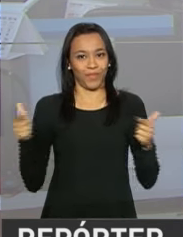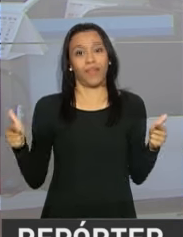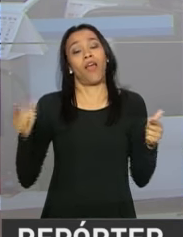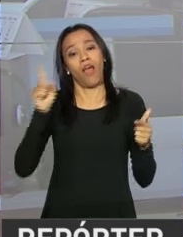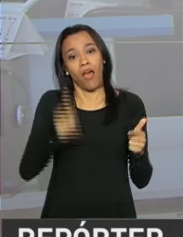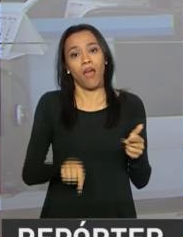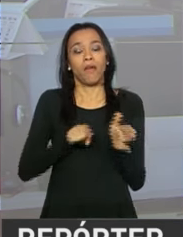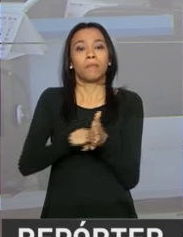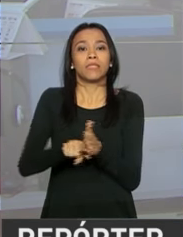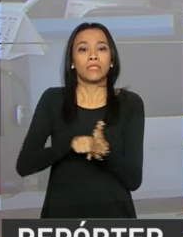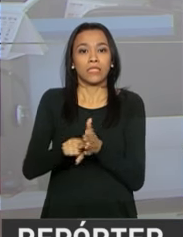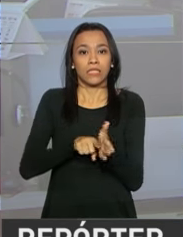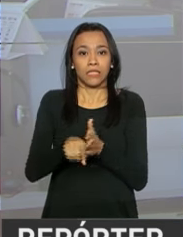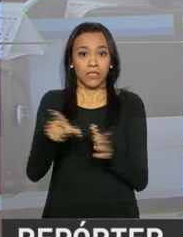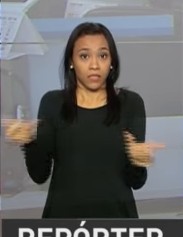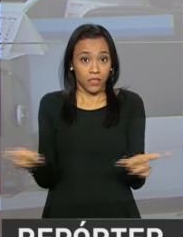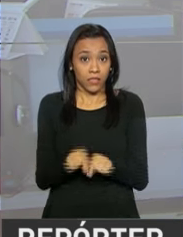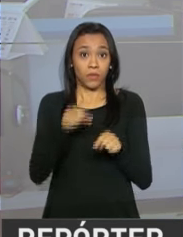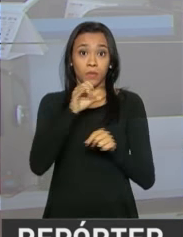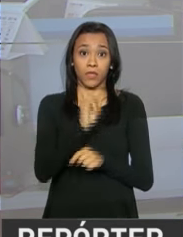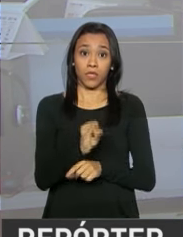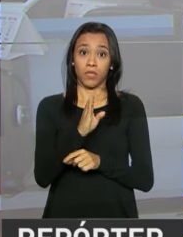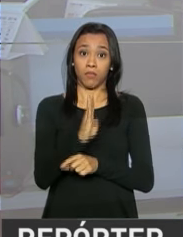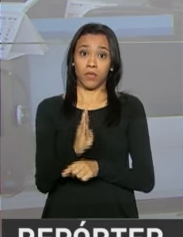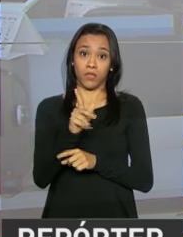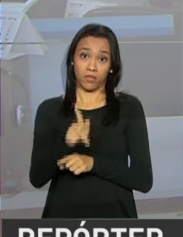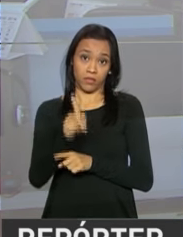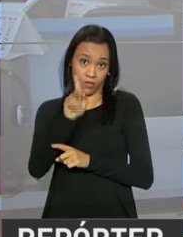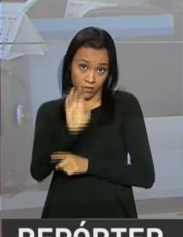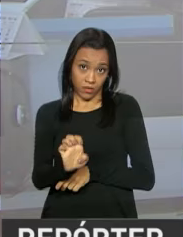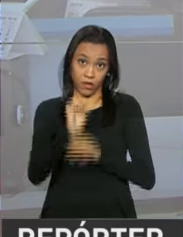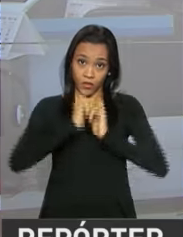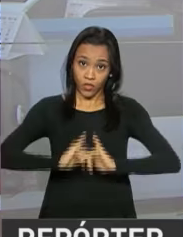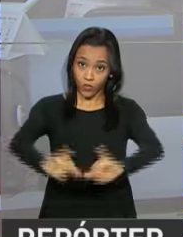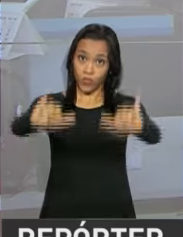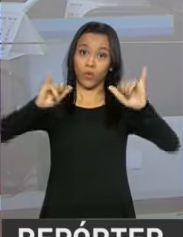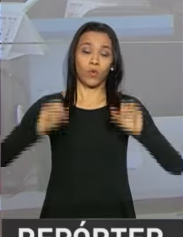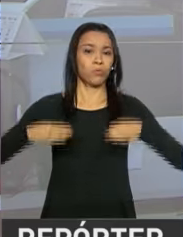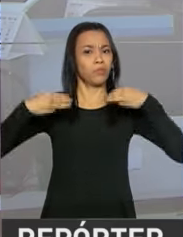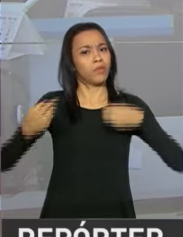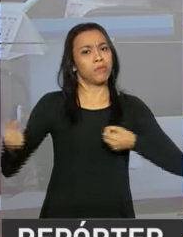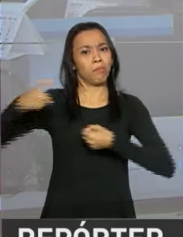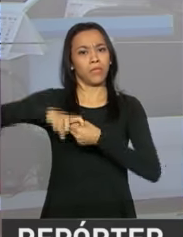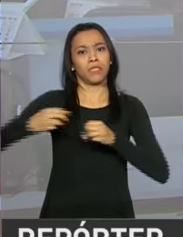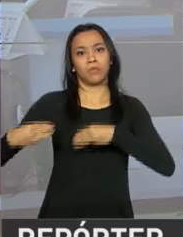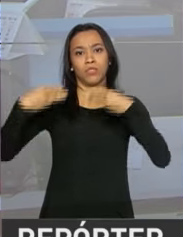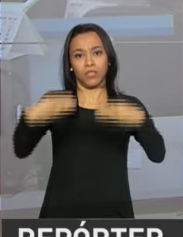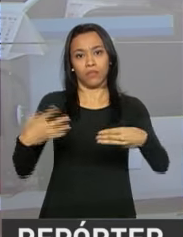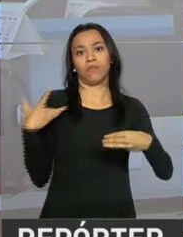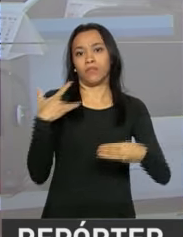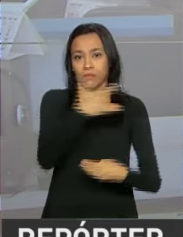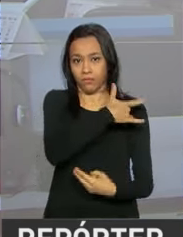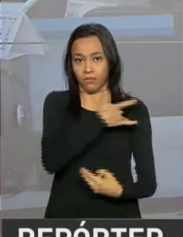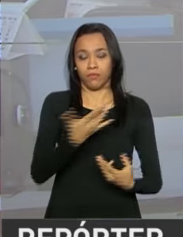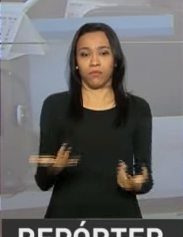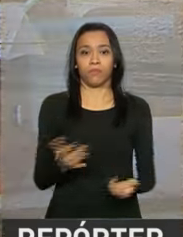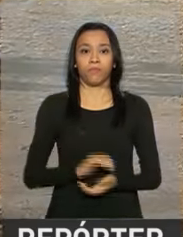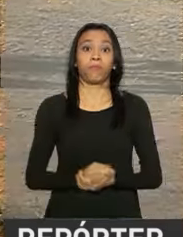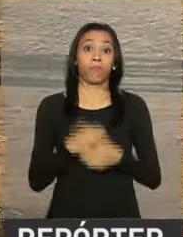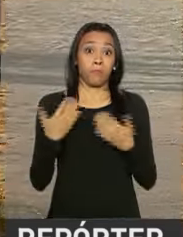constatou a Pesquisa Nacional de Saúde divulgada pelo IBGE em parceria com o Ministério da